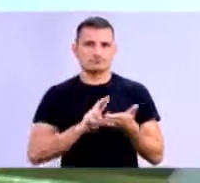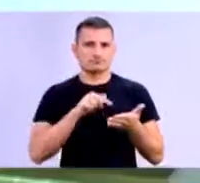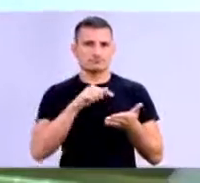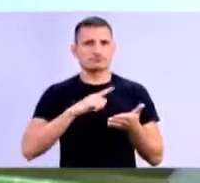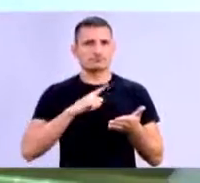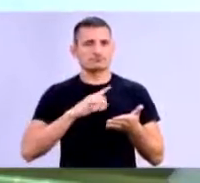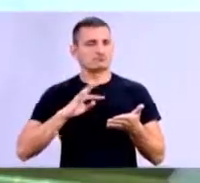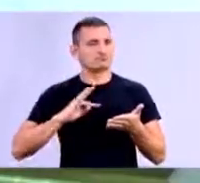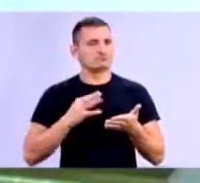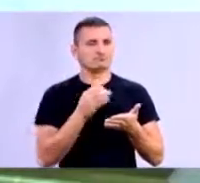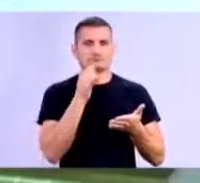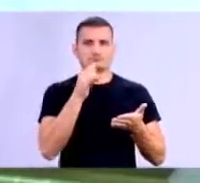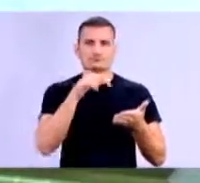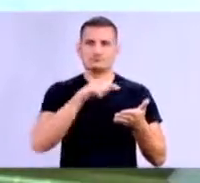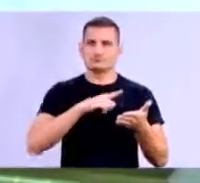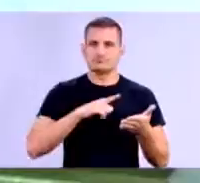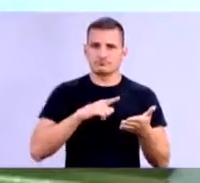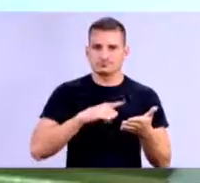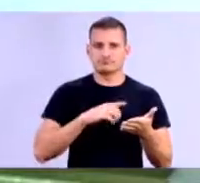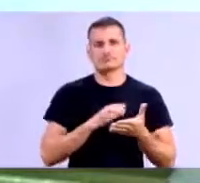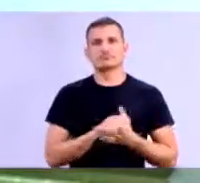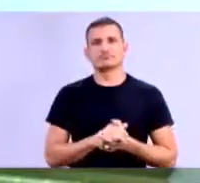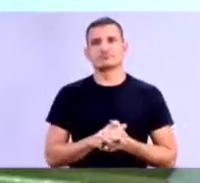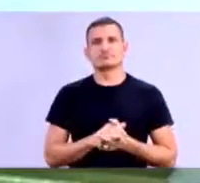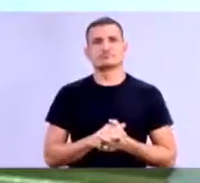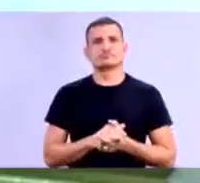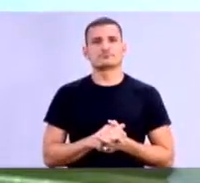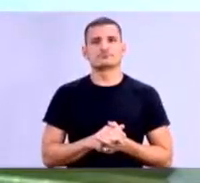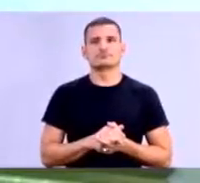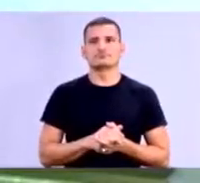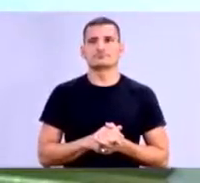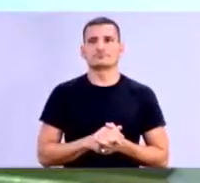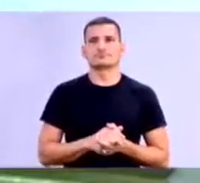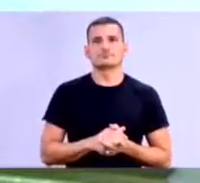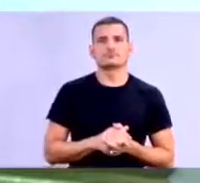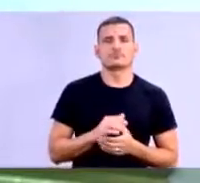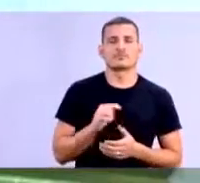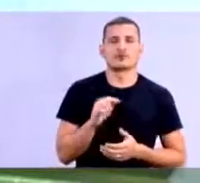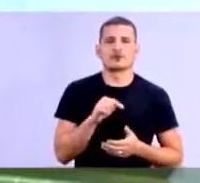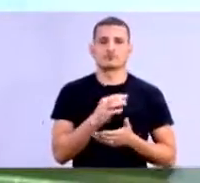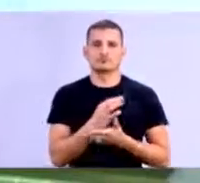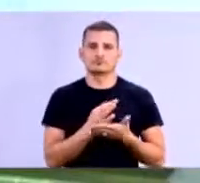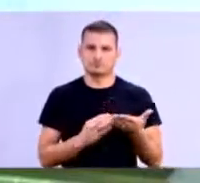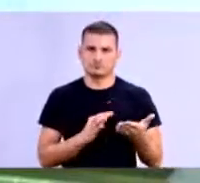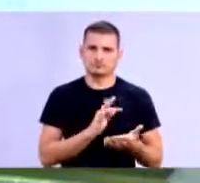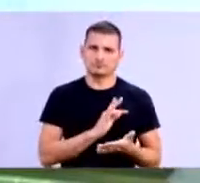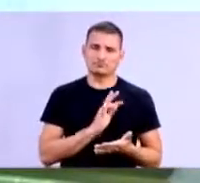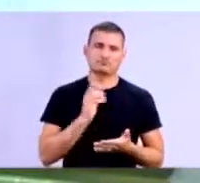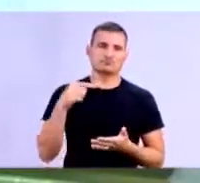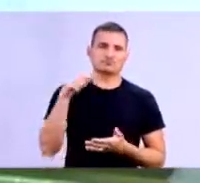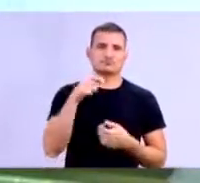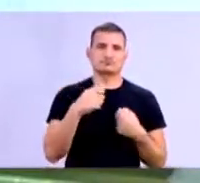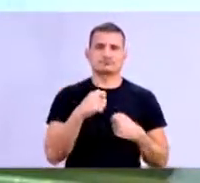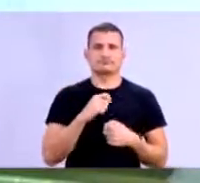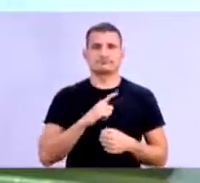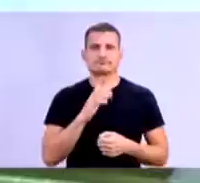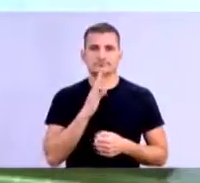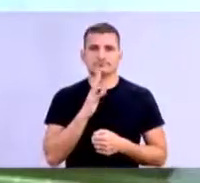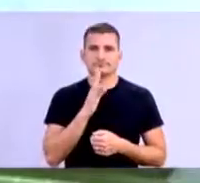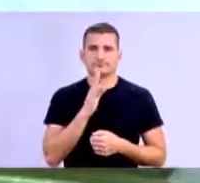todas as informações necessárias sobre essas questões, sobre esses textos técnicos que vocês precisam ter